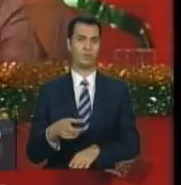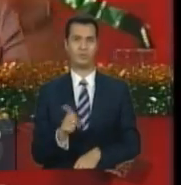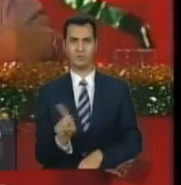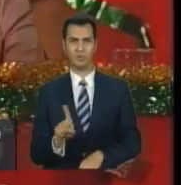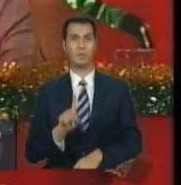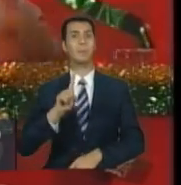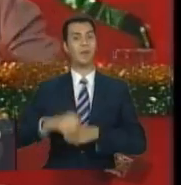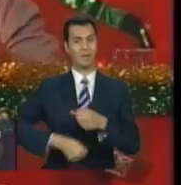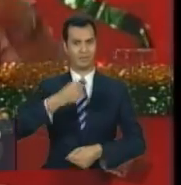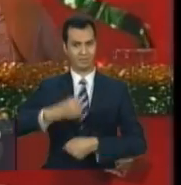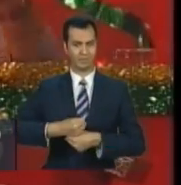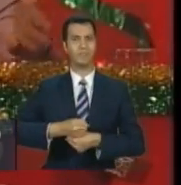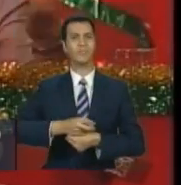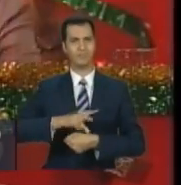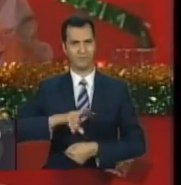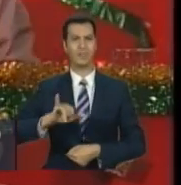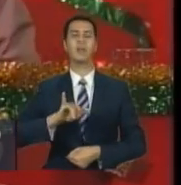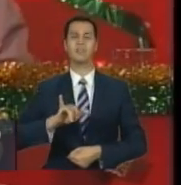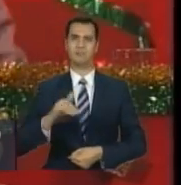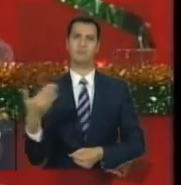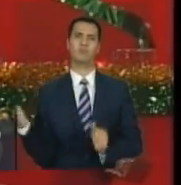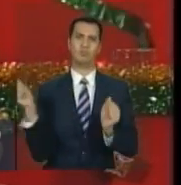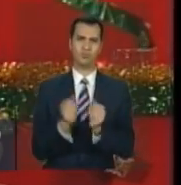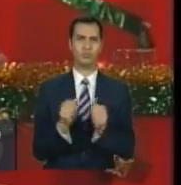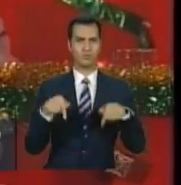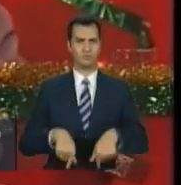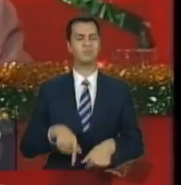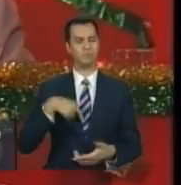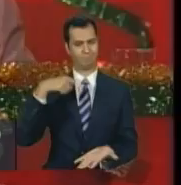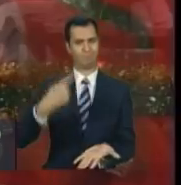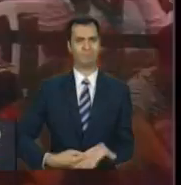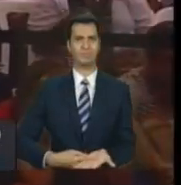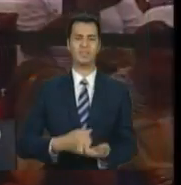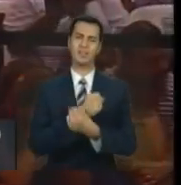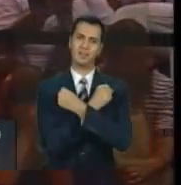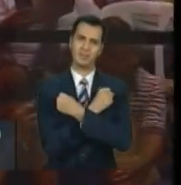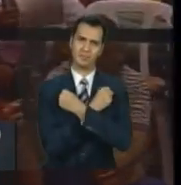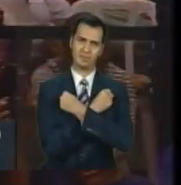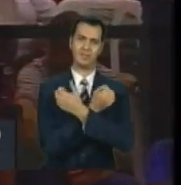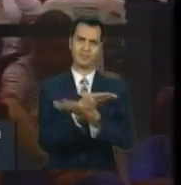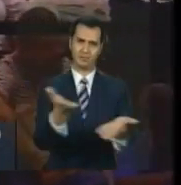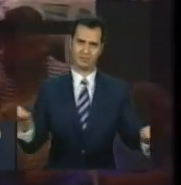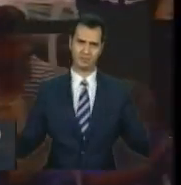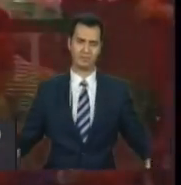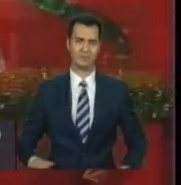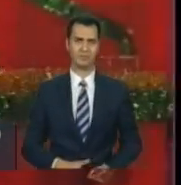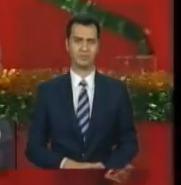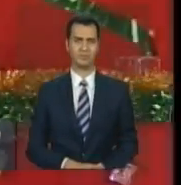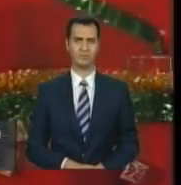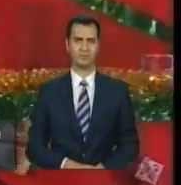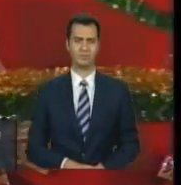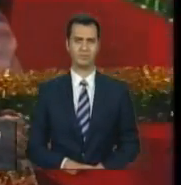o ano que vem, eu garanto a vocês. Um abraço a todos vocês.